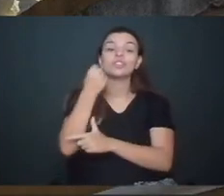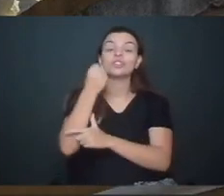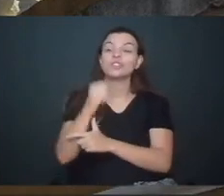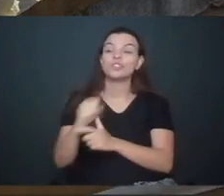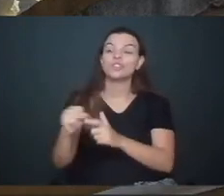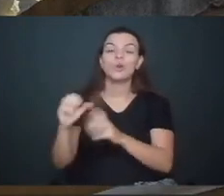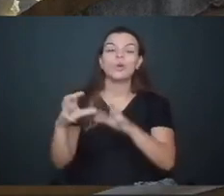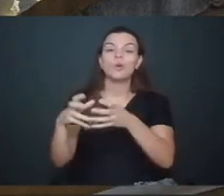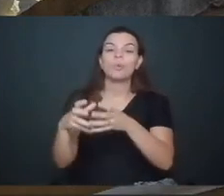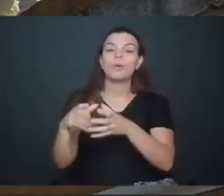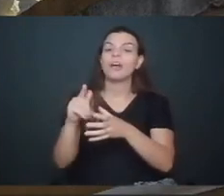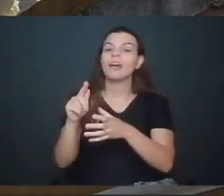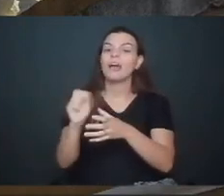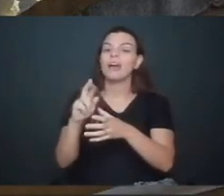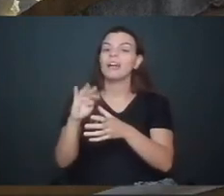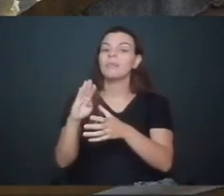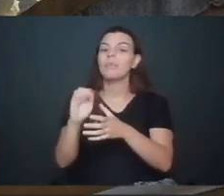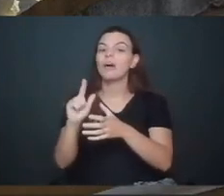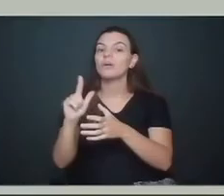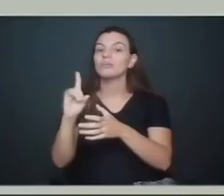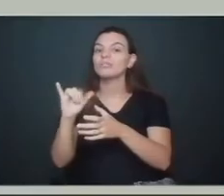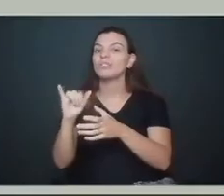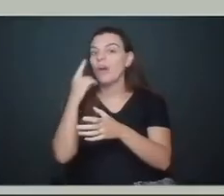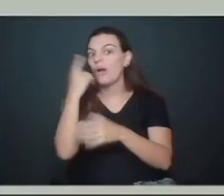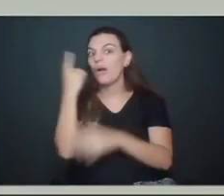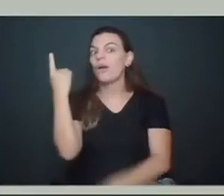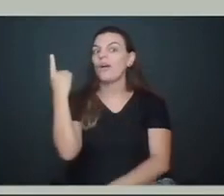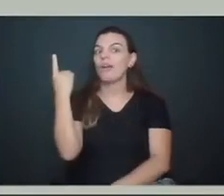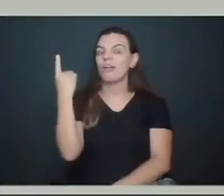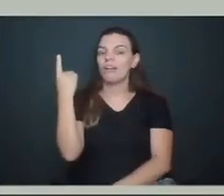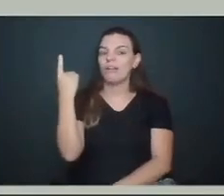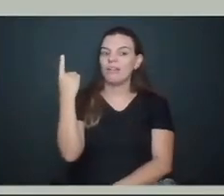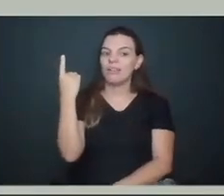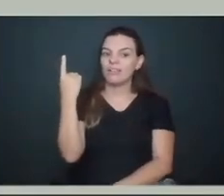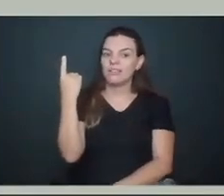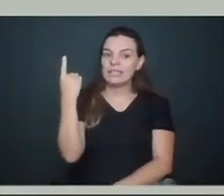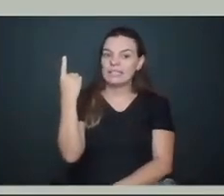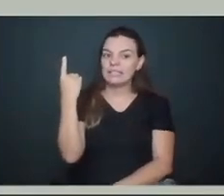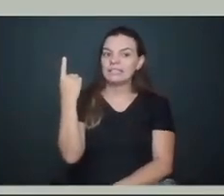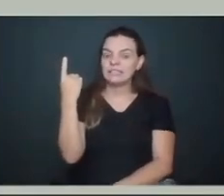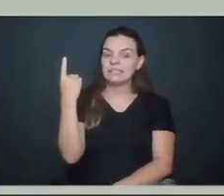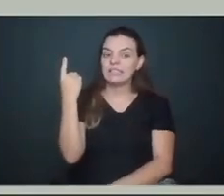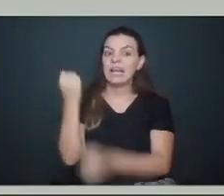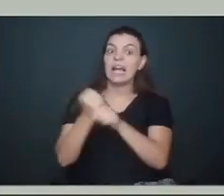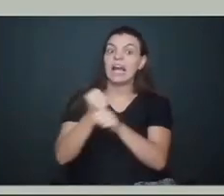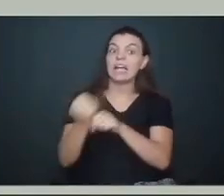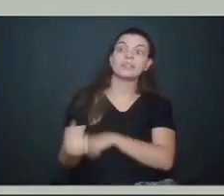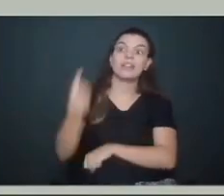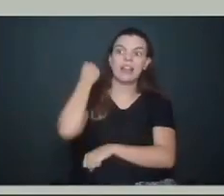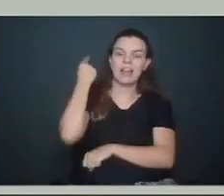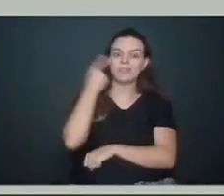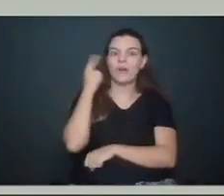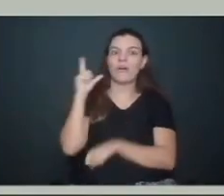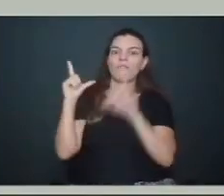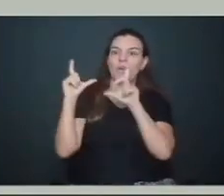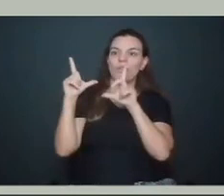Pinheiro. Só sobrou aquele pontinho lá. Agora, olha o que aconteceu. Anos atrás, fotografei agora. O que é